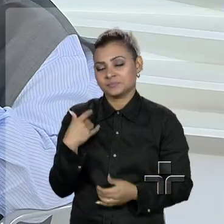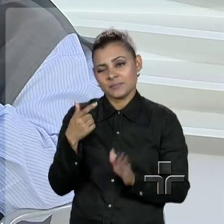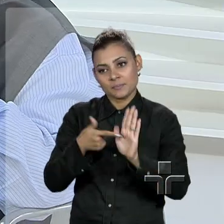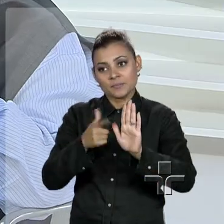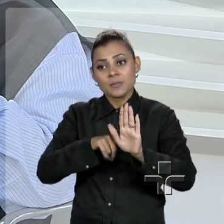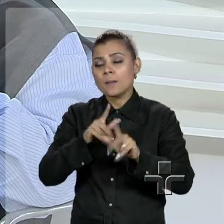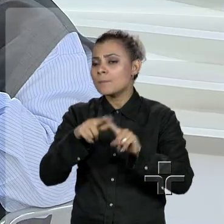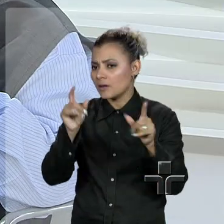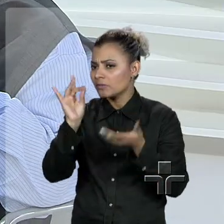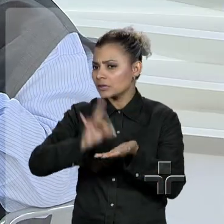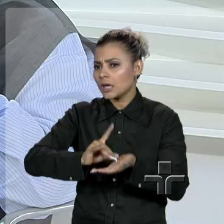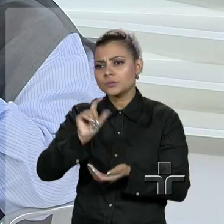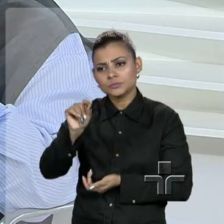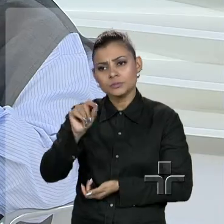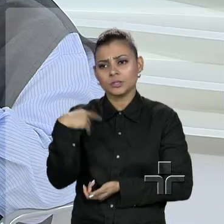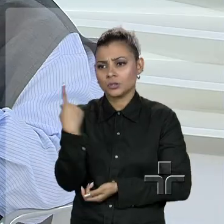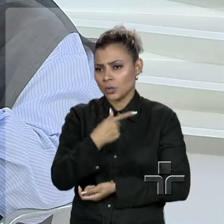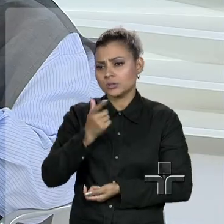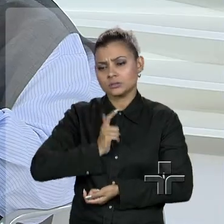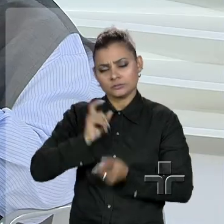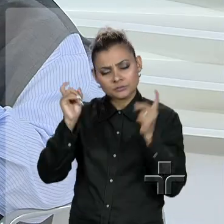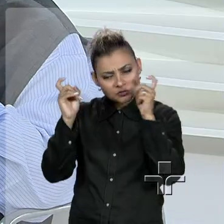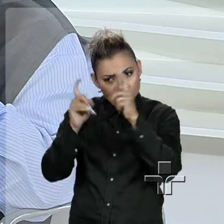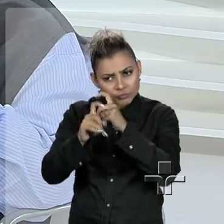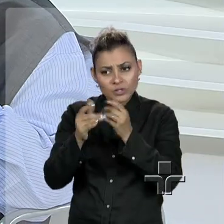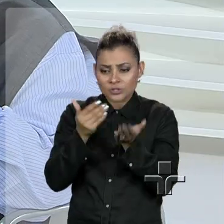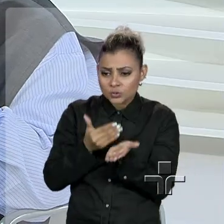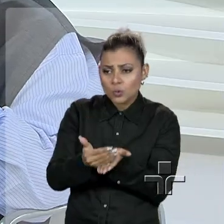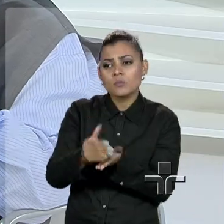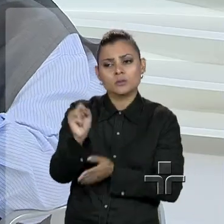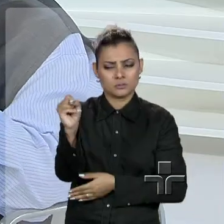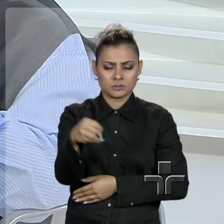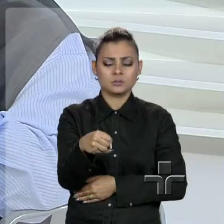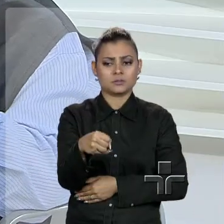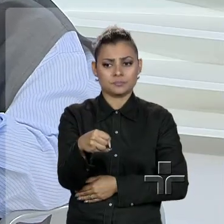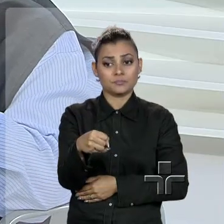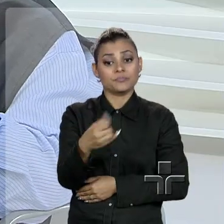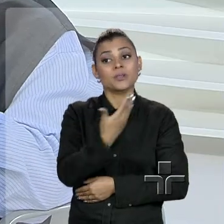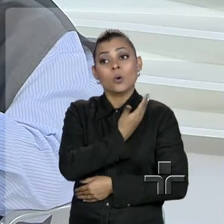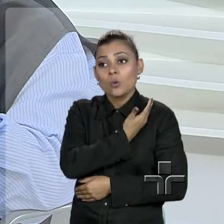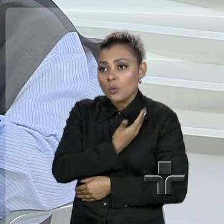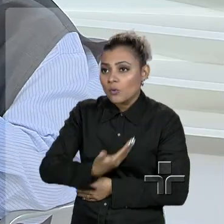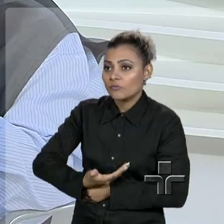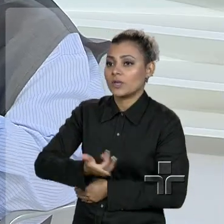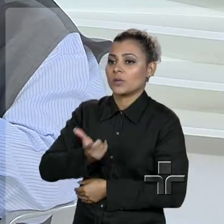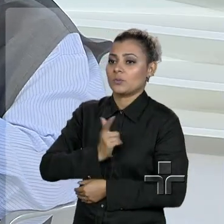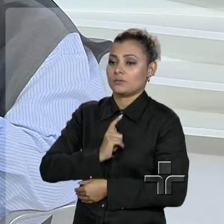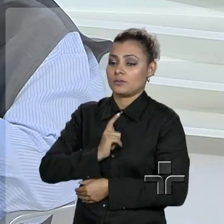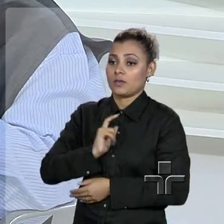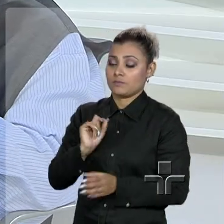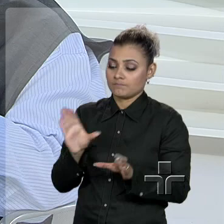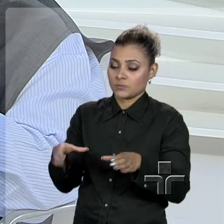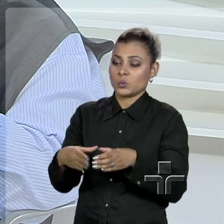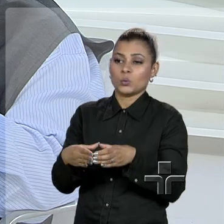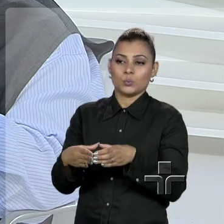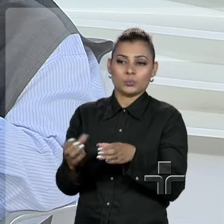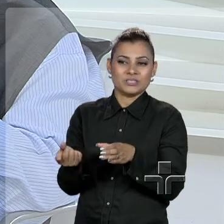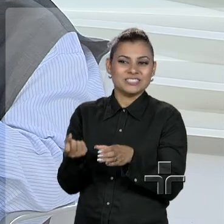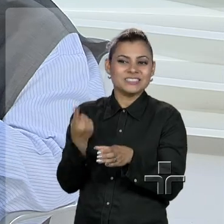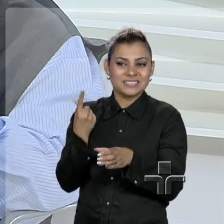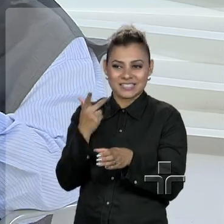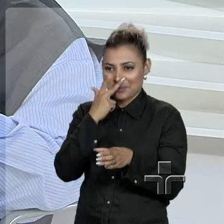tivemos algumas dificuldades iniciais. O governo tem uma composição bastante estranha. Quer